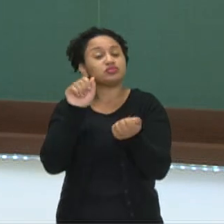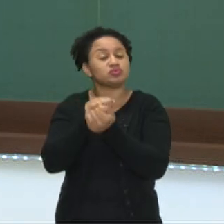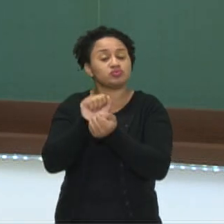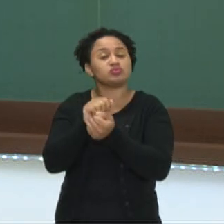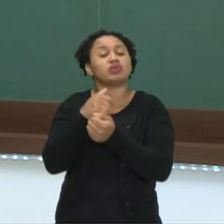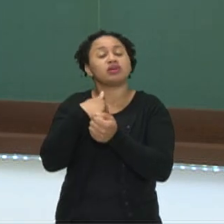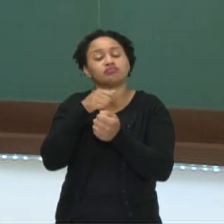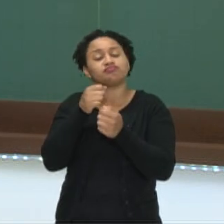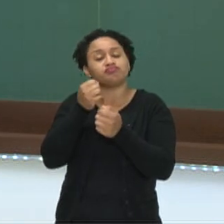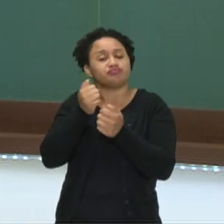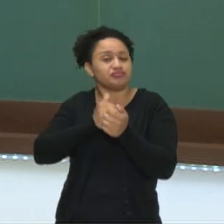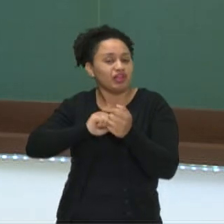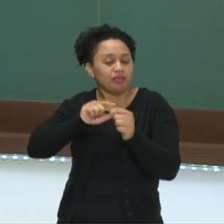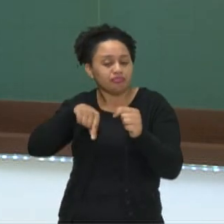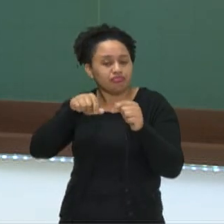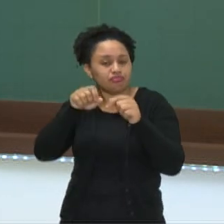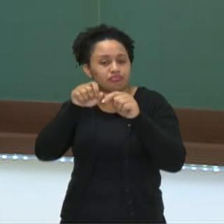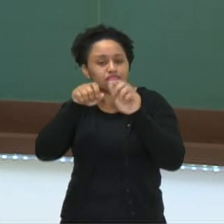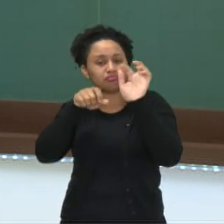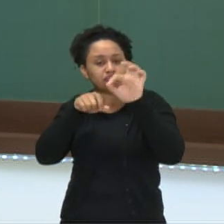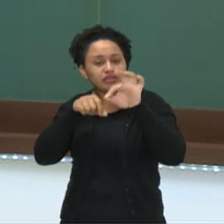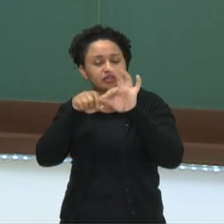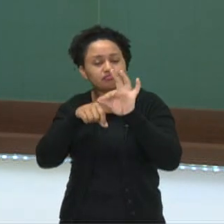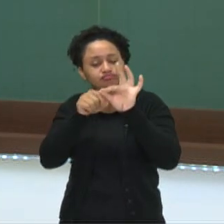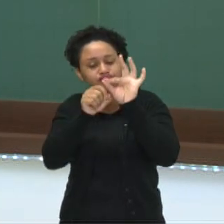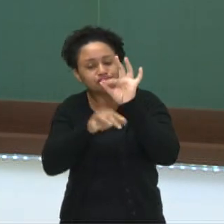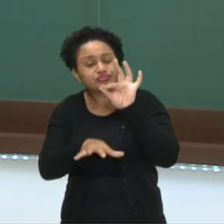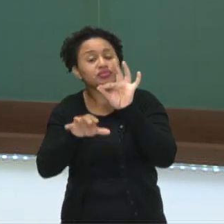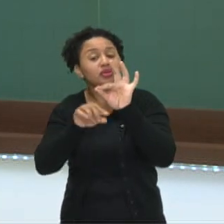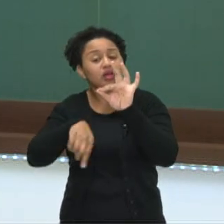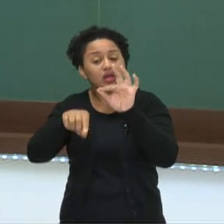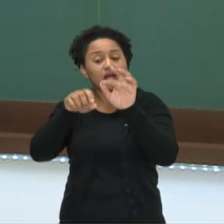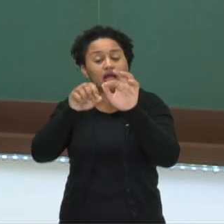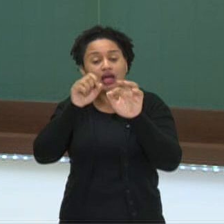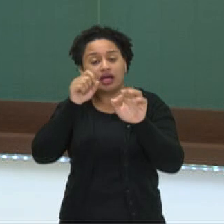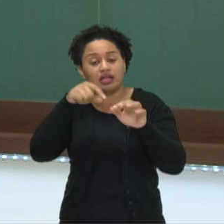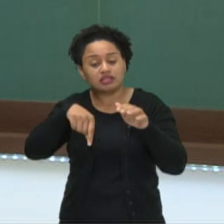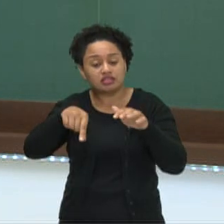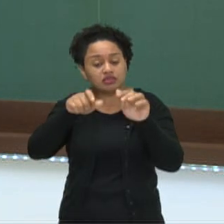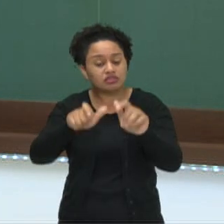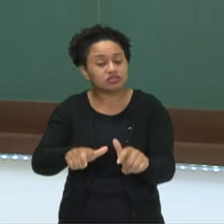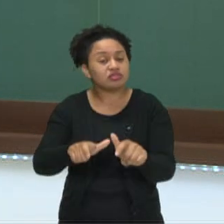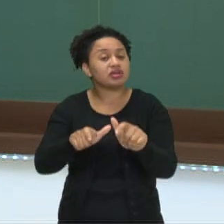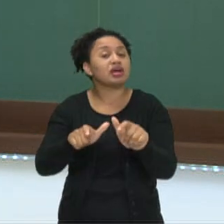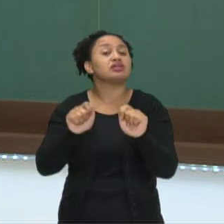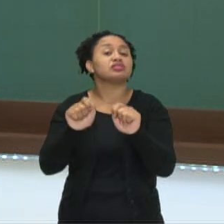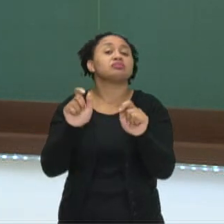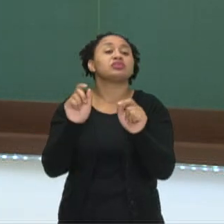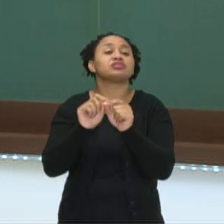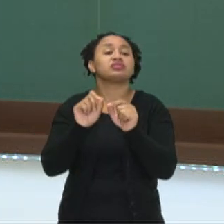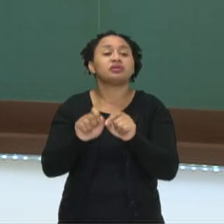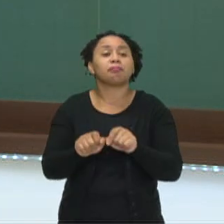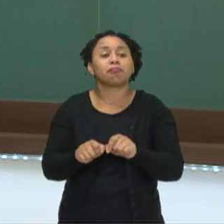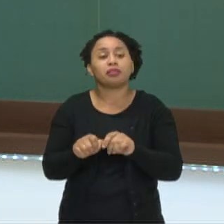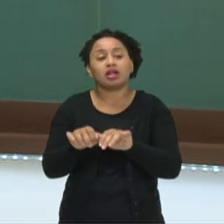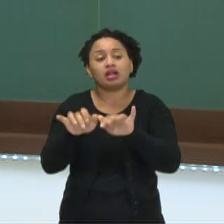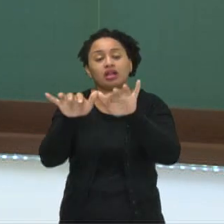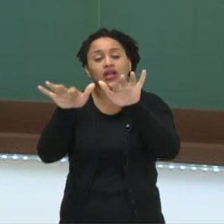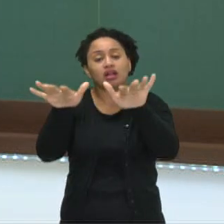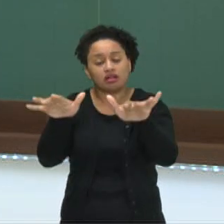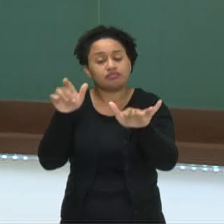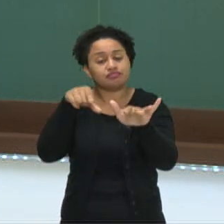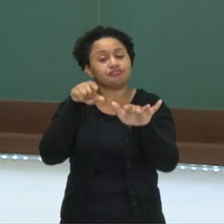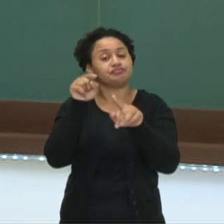Ele vai defecar, aquela semente vai ficar ali no ambiente e com isso vai ter a propagação da